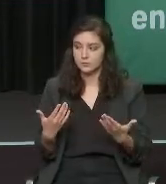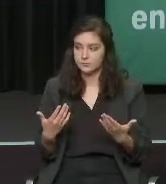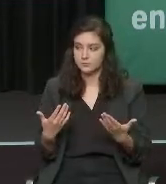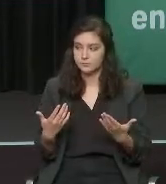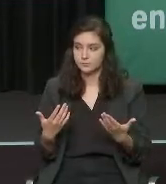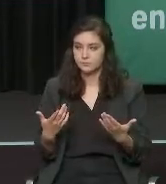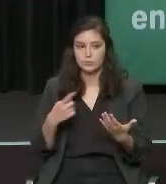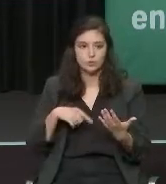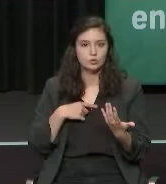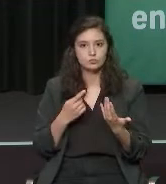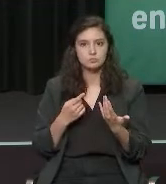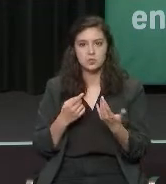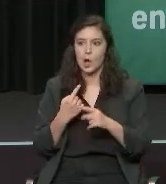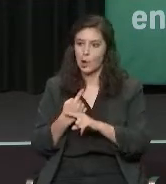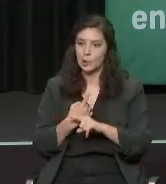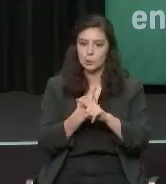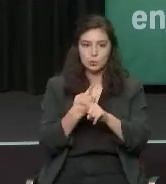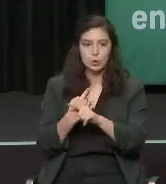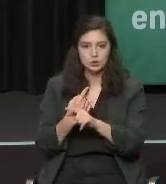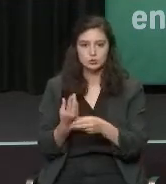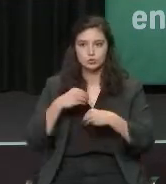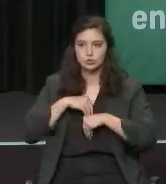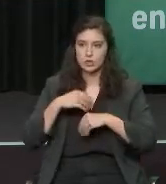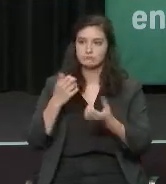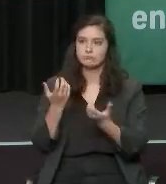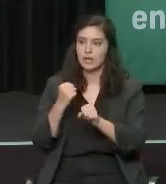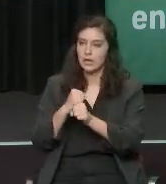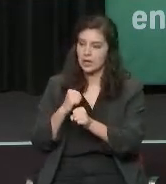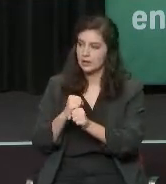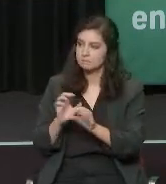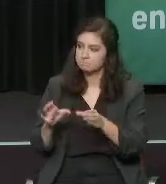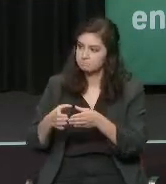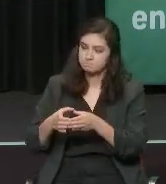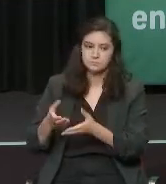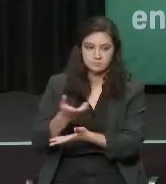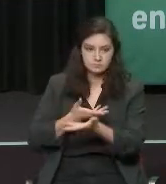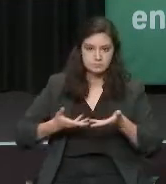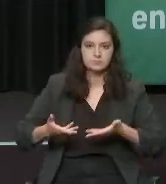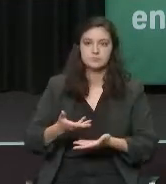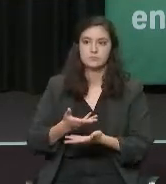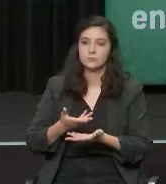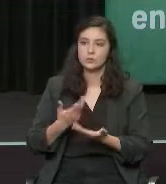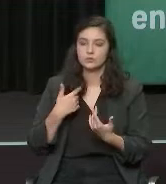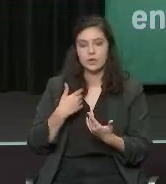Aprendemos também muito em termos de soft skills, em termos de trabalho de equipa,